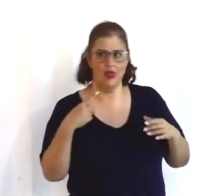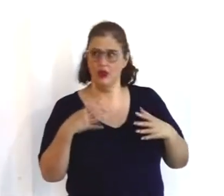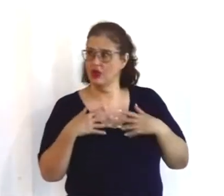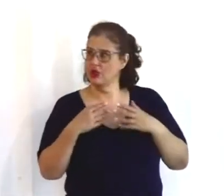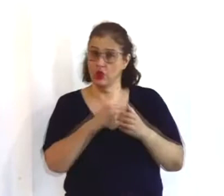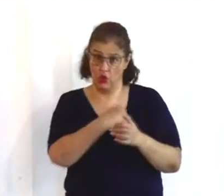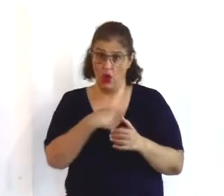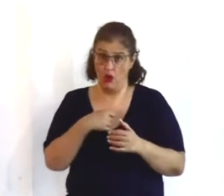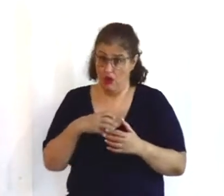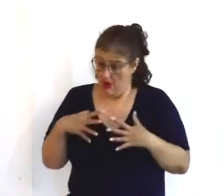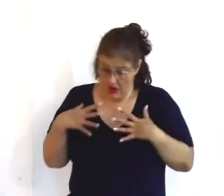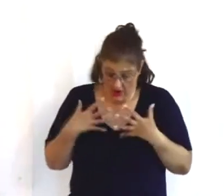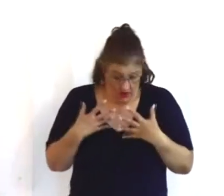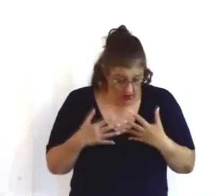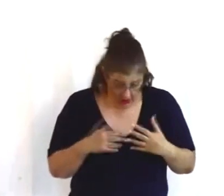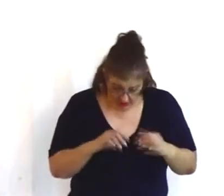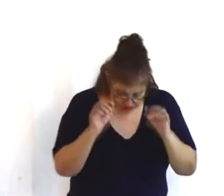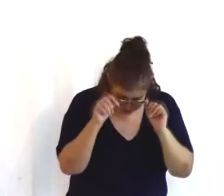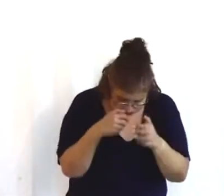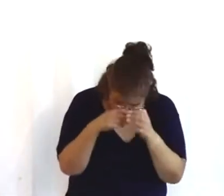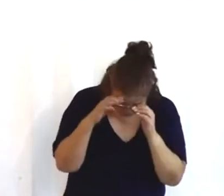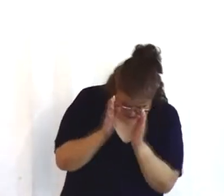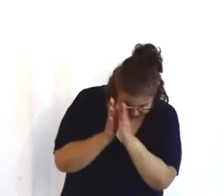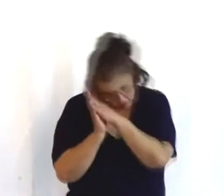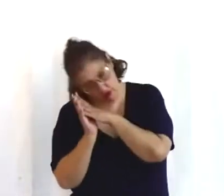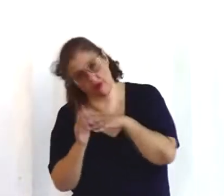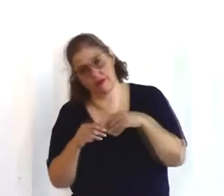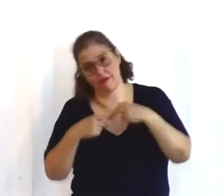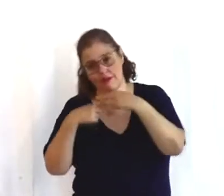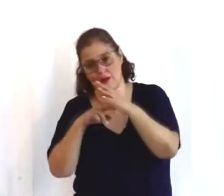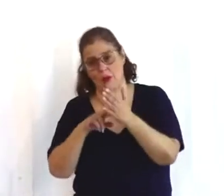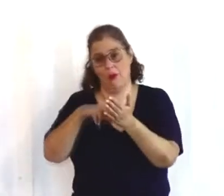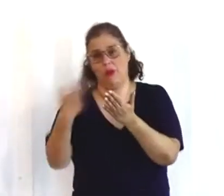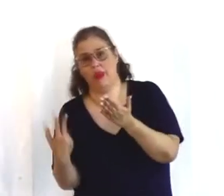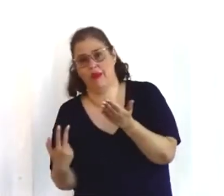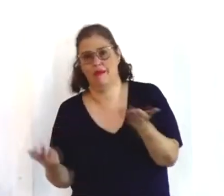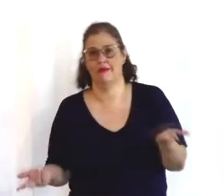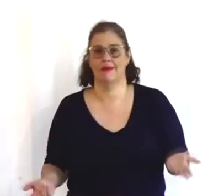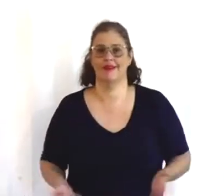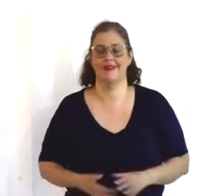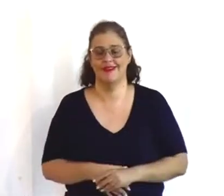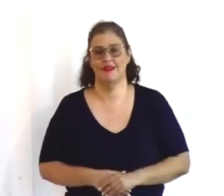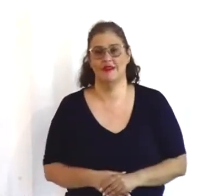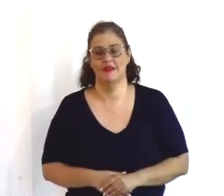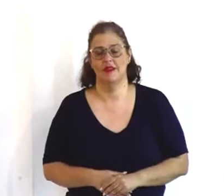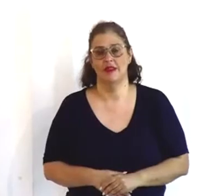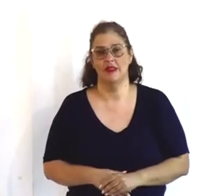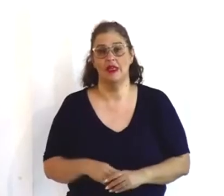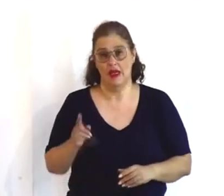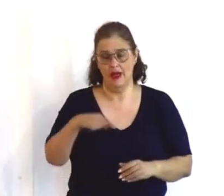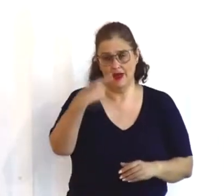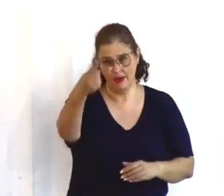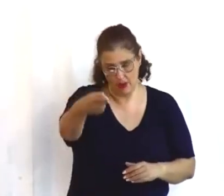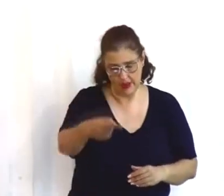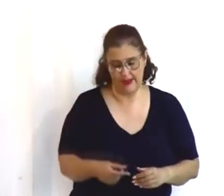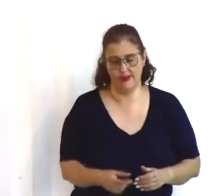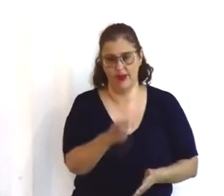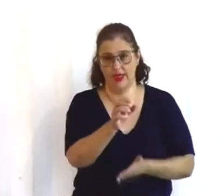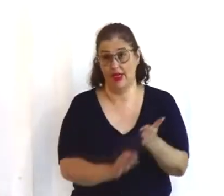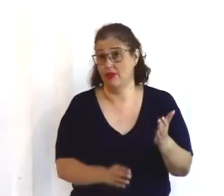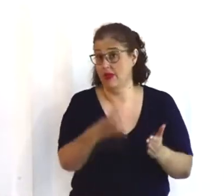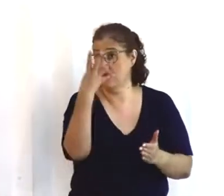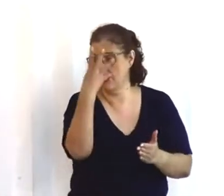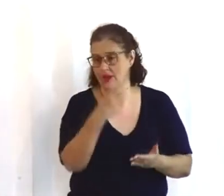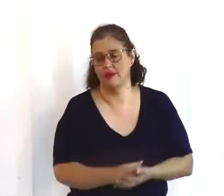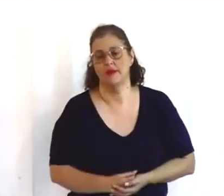experiência de Isaías também no seu chamado. Mas quando vamos ao capítulo 4, somos informados aqui que depois que